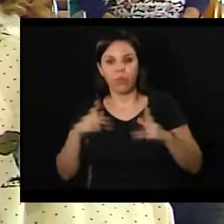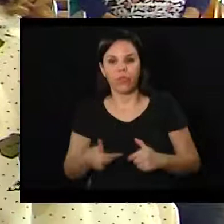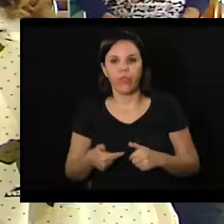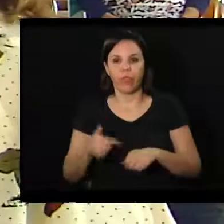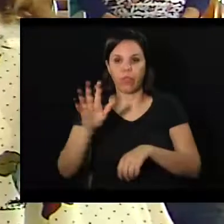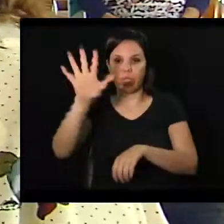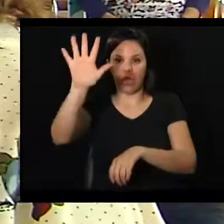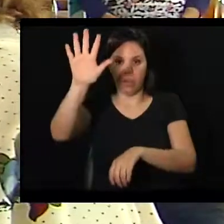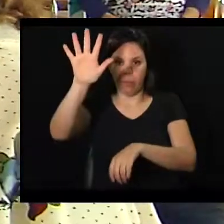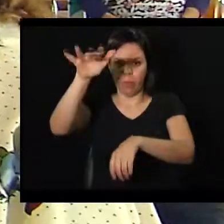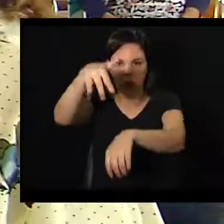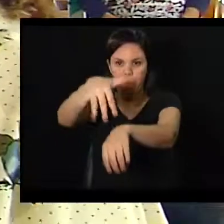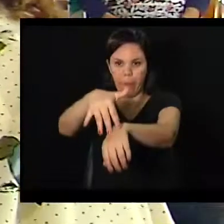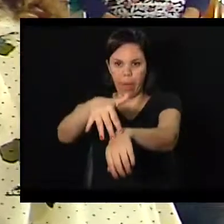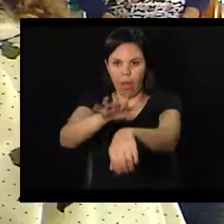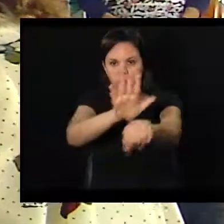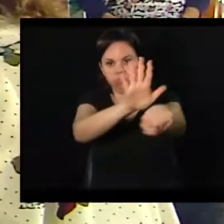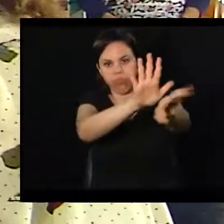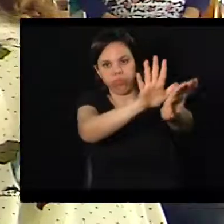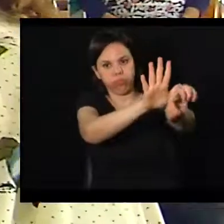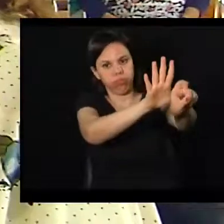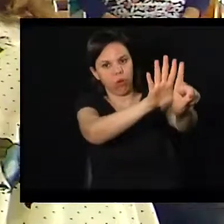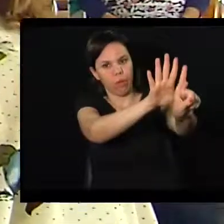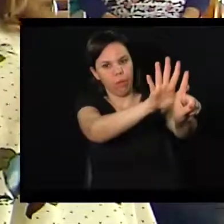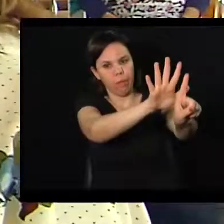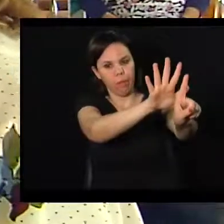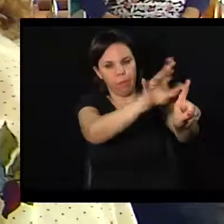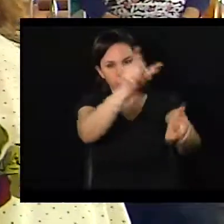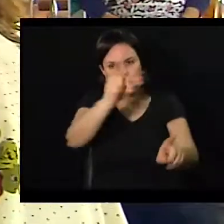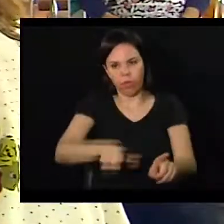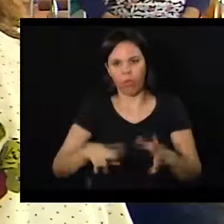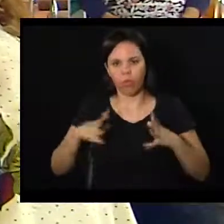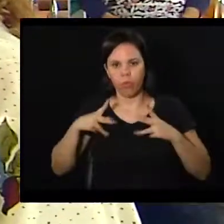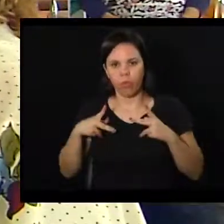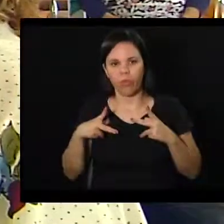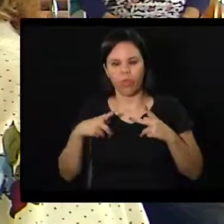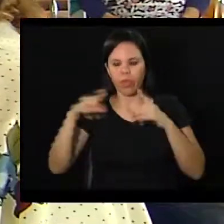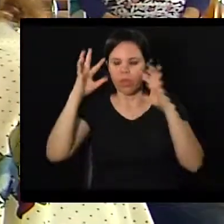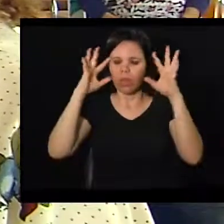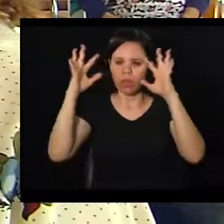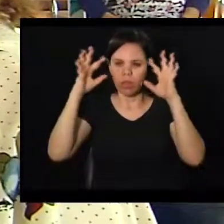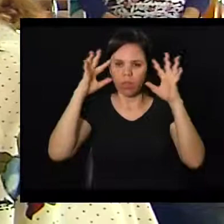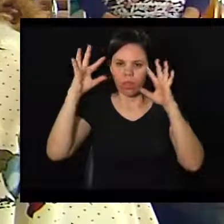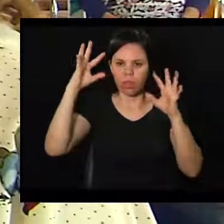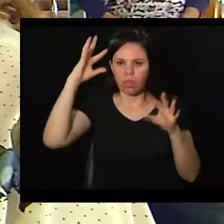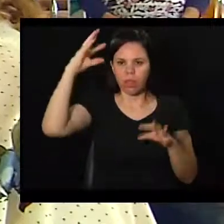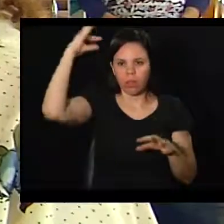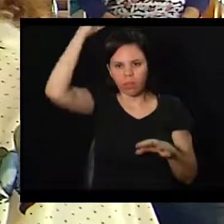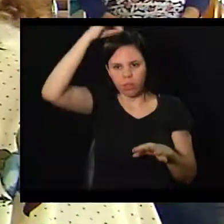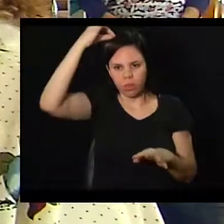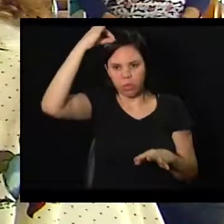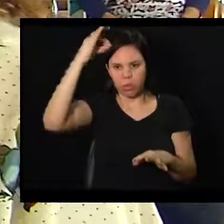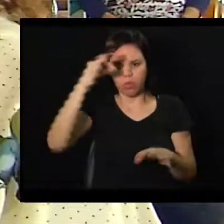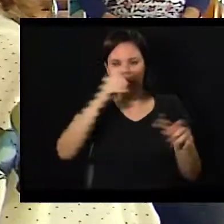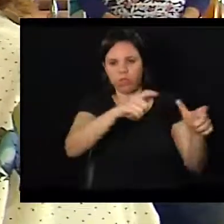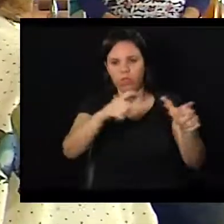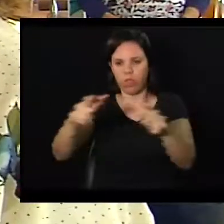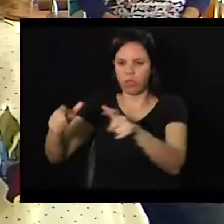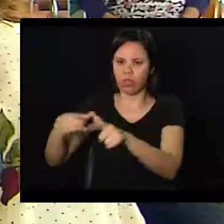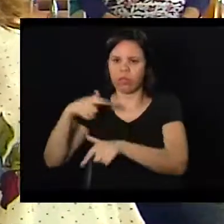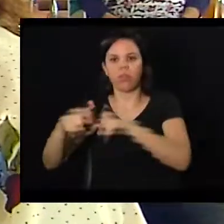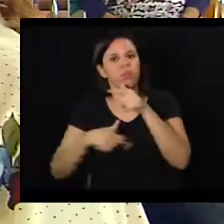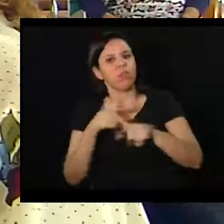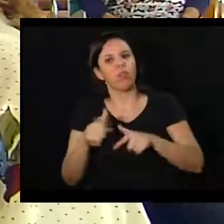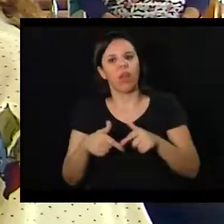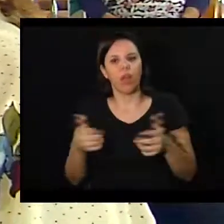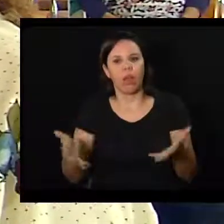transmitindo essa energia divina, começa a purificar o mundo espiritual de cada local. Então, nesse trabalho do Projeto da